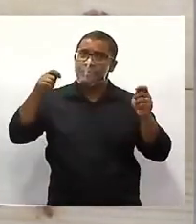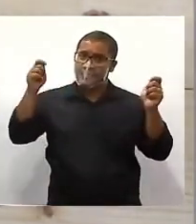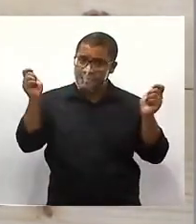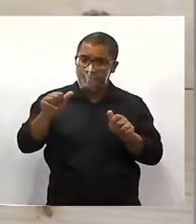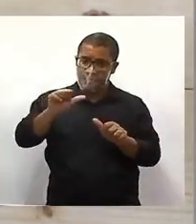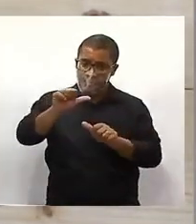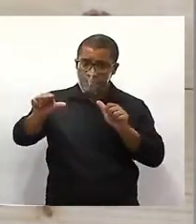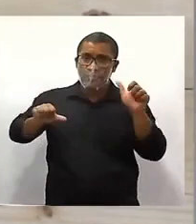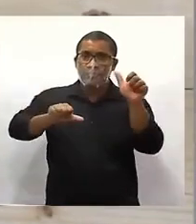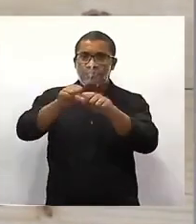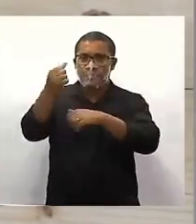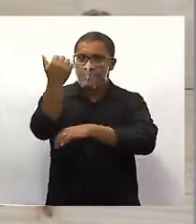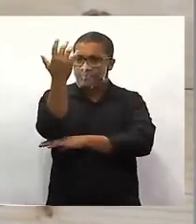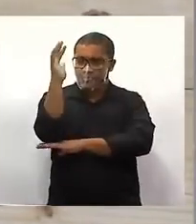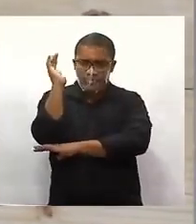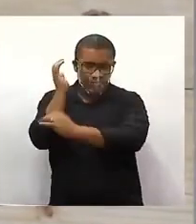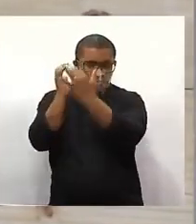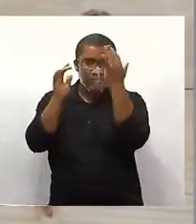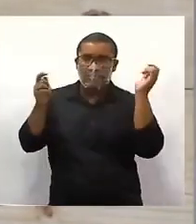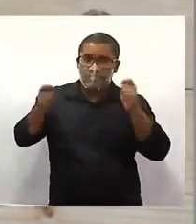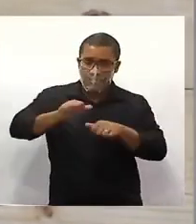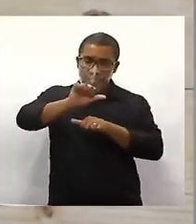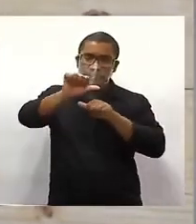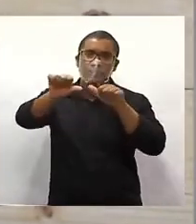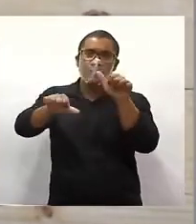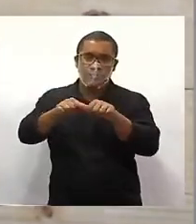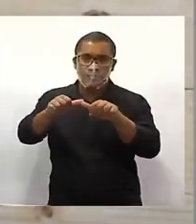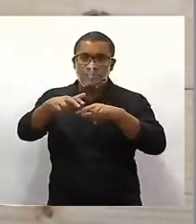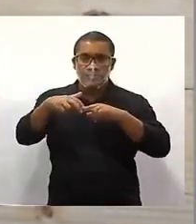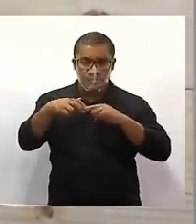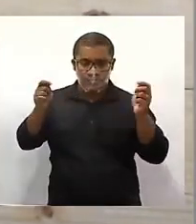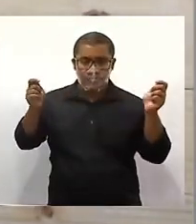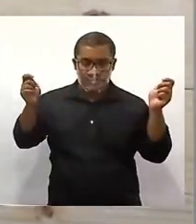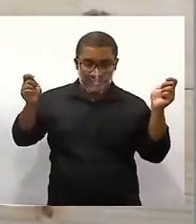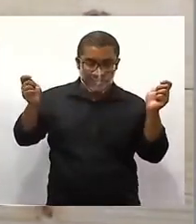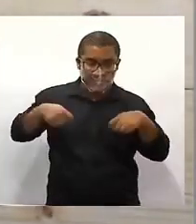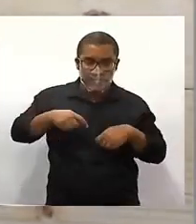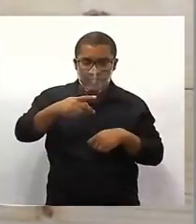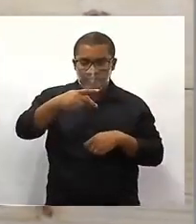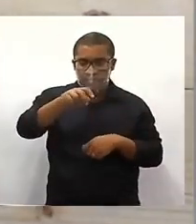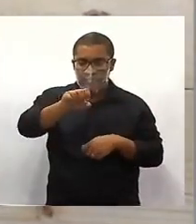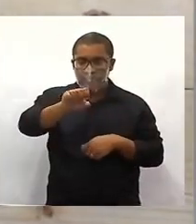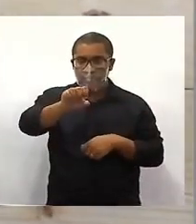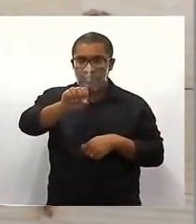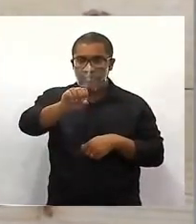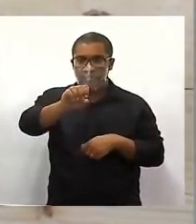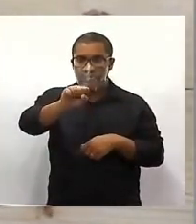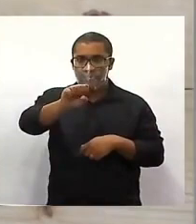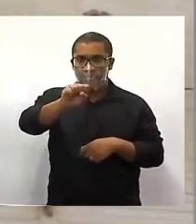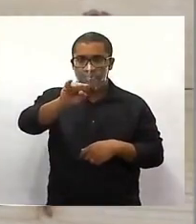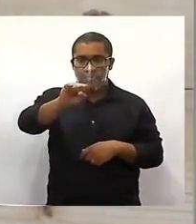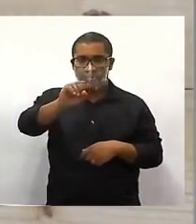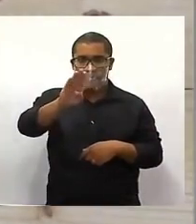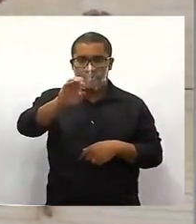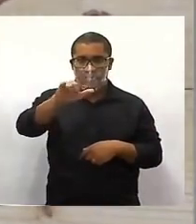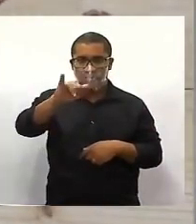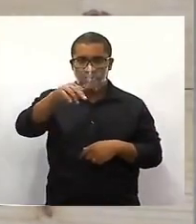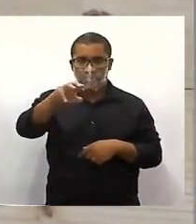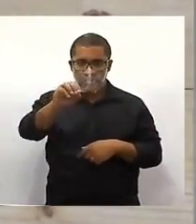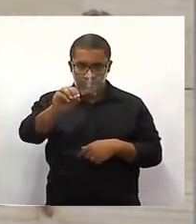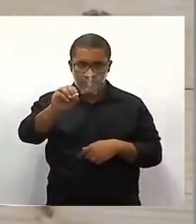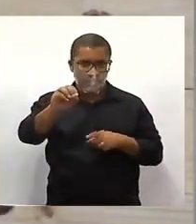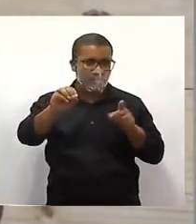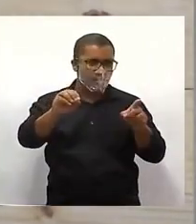transformar o meio ambiente. Então, por isso que veio o possibilismo. Não quer dizer que o possibilismo ele excluía o